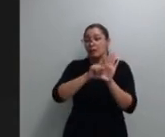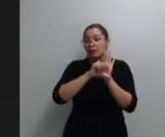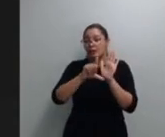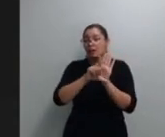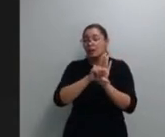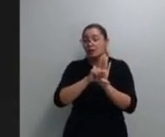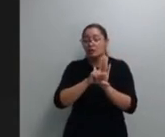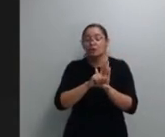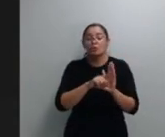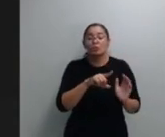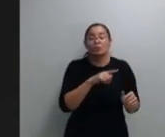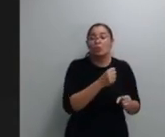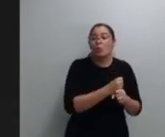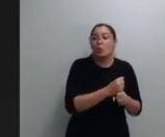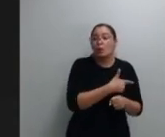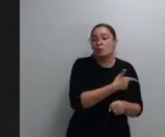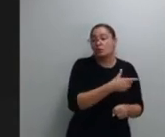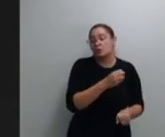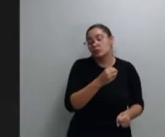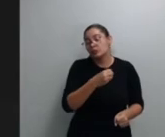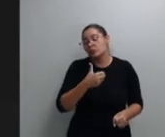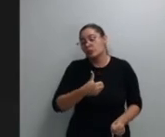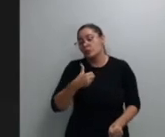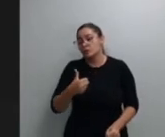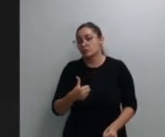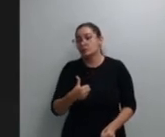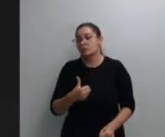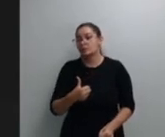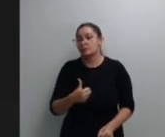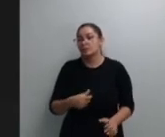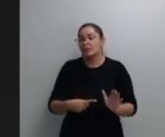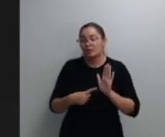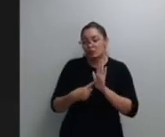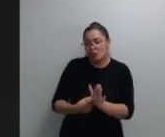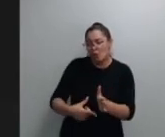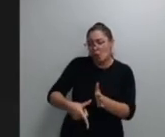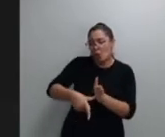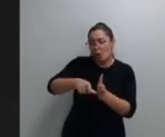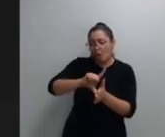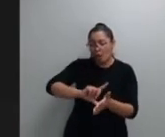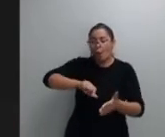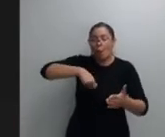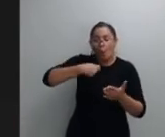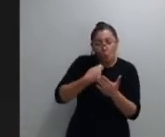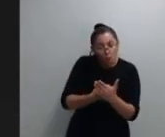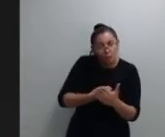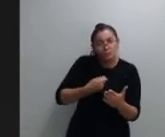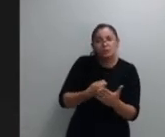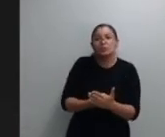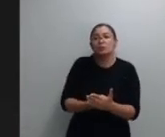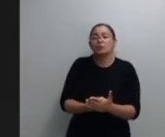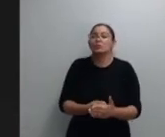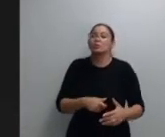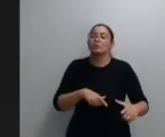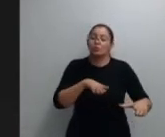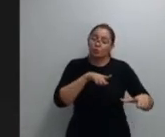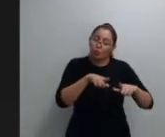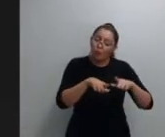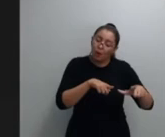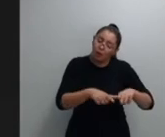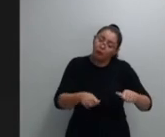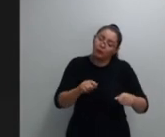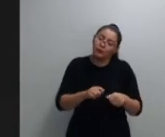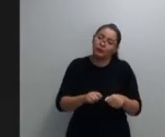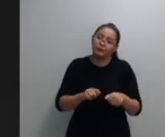2011 diversamente exige apresentação prévia obrigatória da operação a ser realizada que